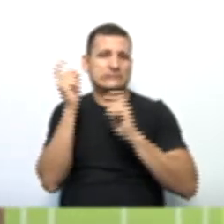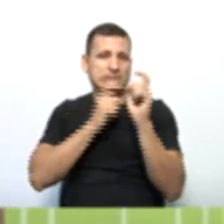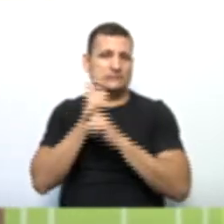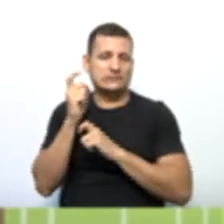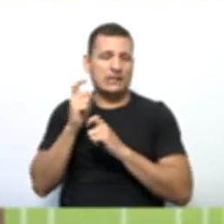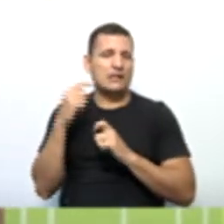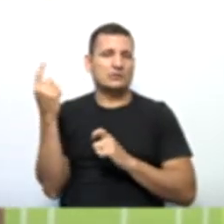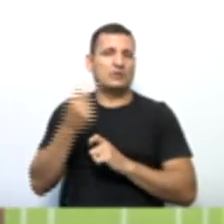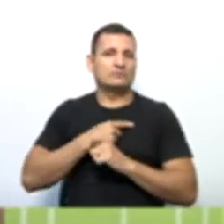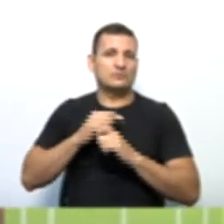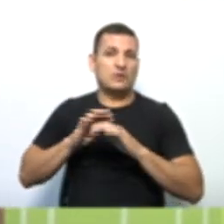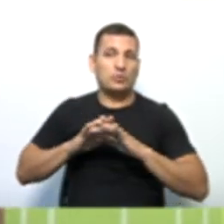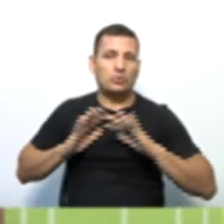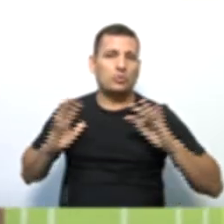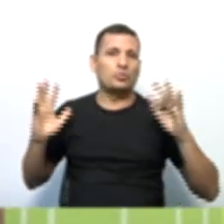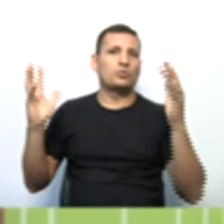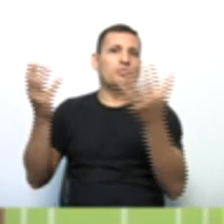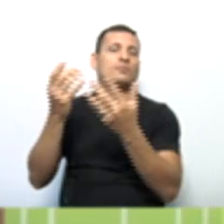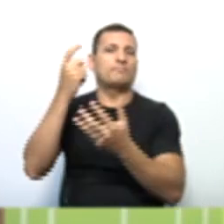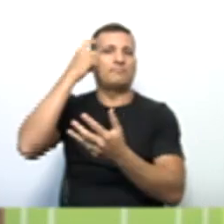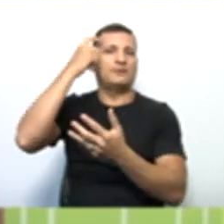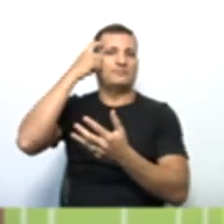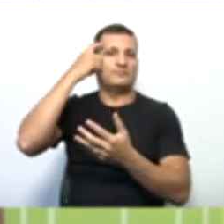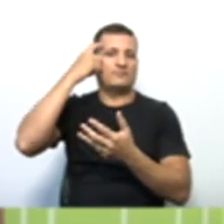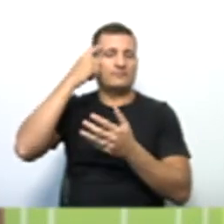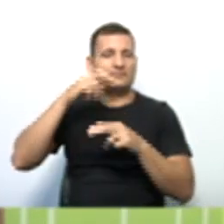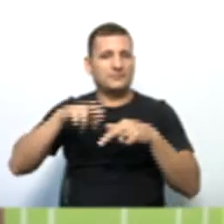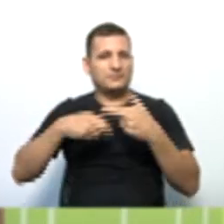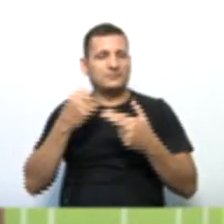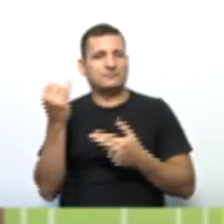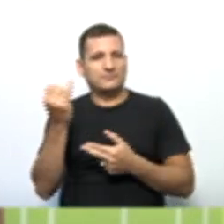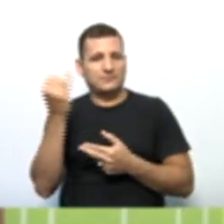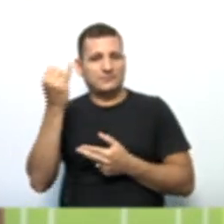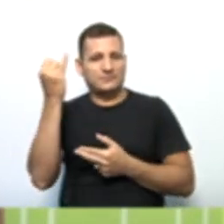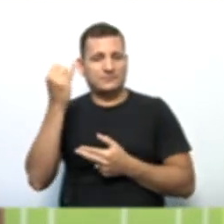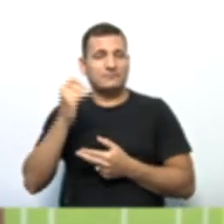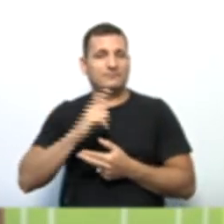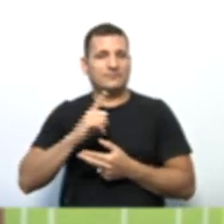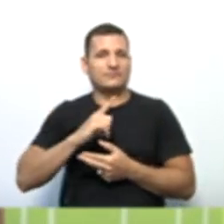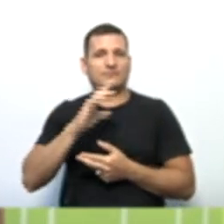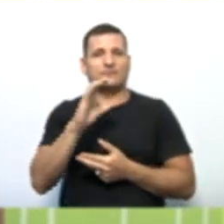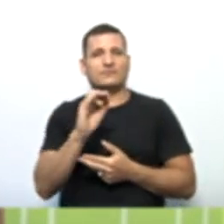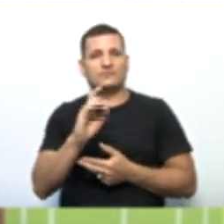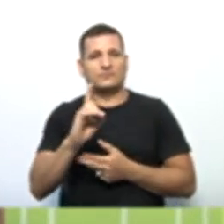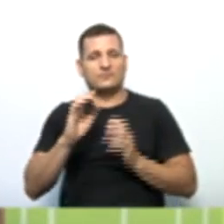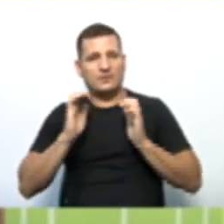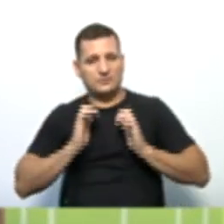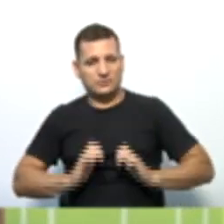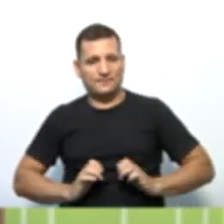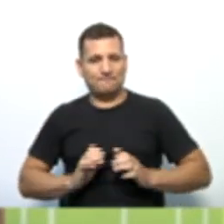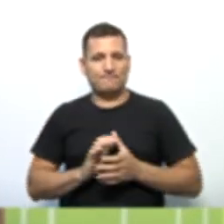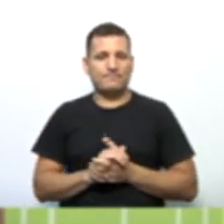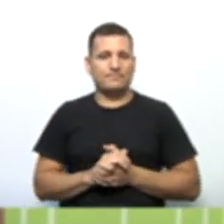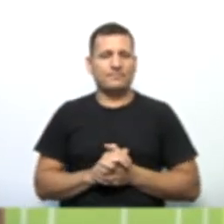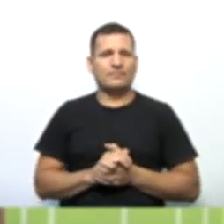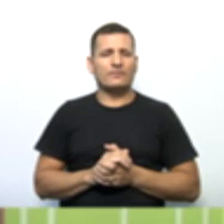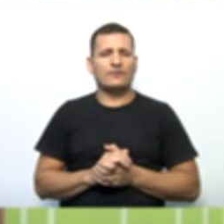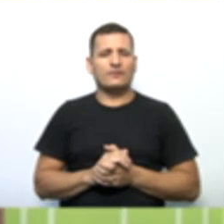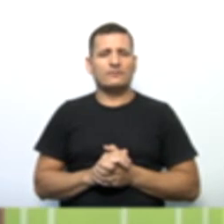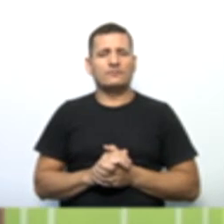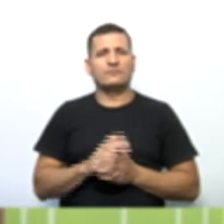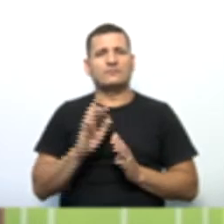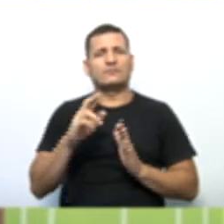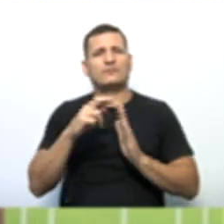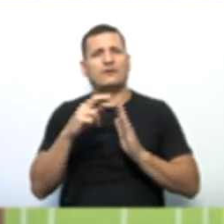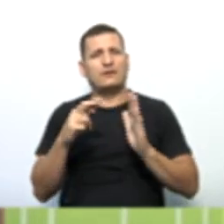gente estende para toda a profissão. Por isso é muito importante ter um código de ética. E o que é a norma de conduta? O professor Diego